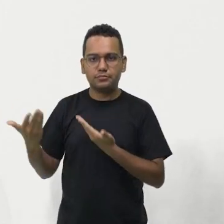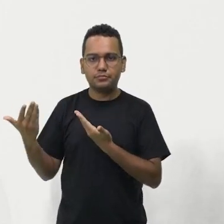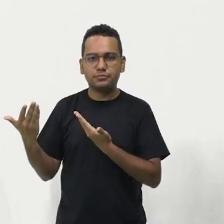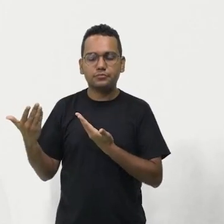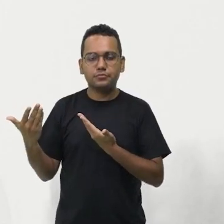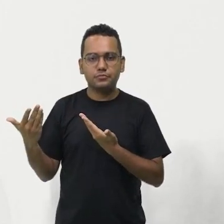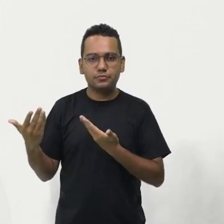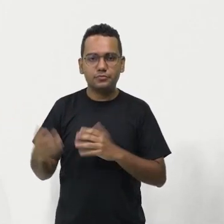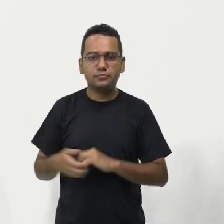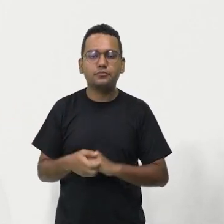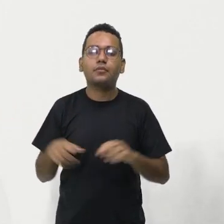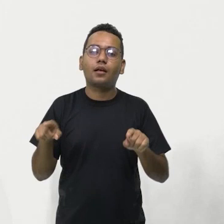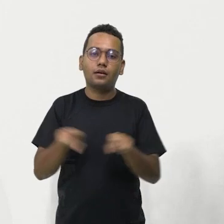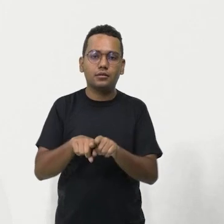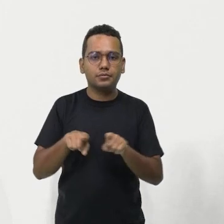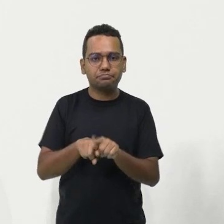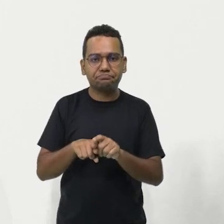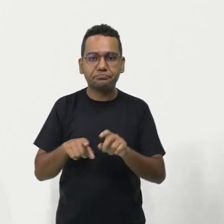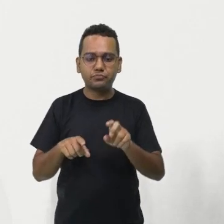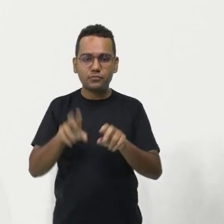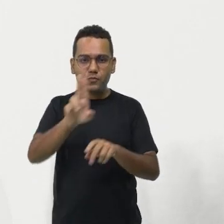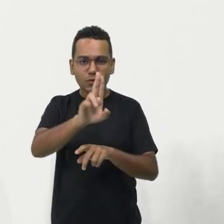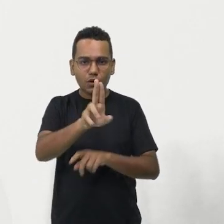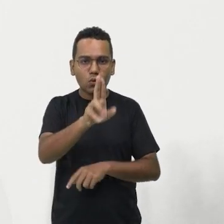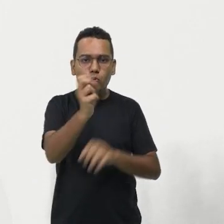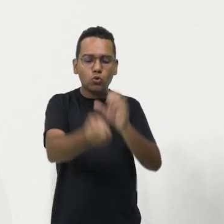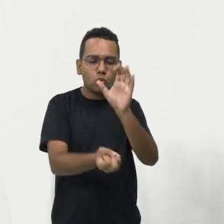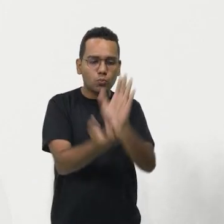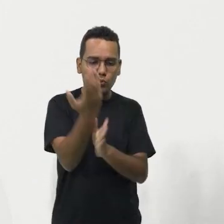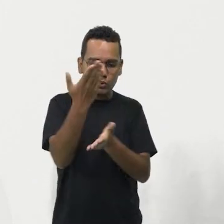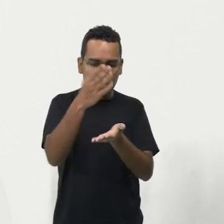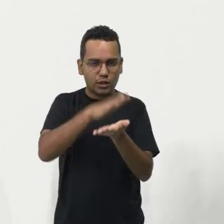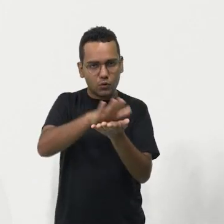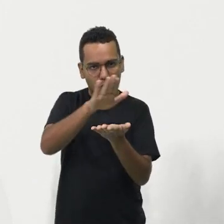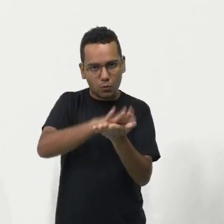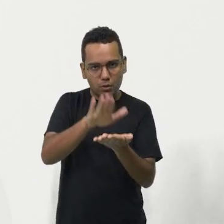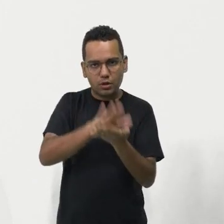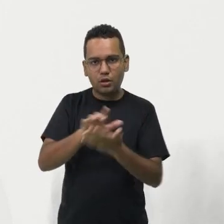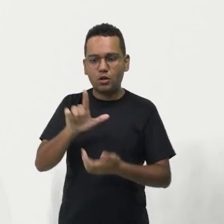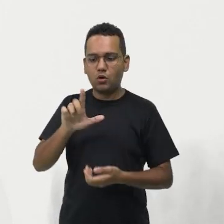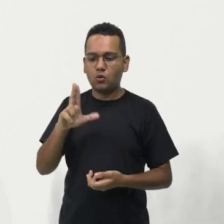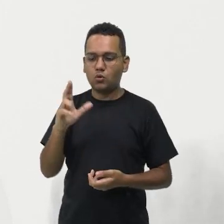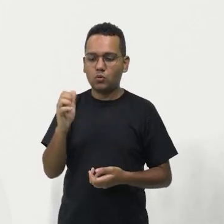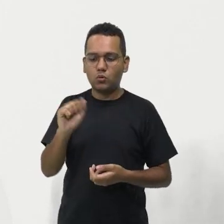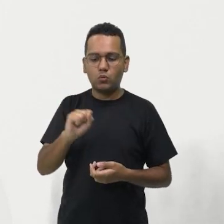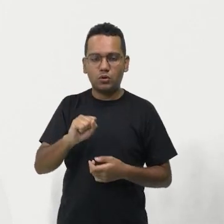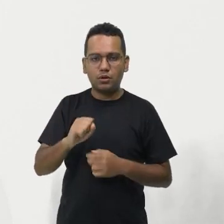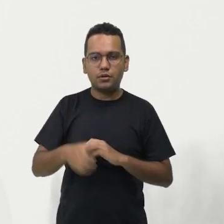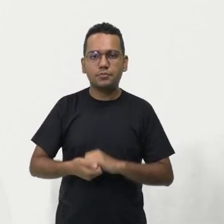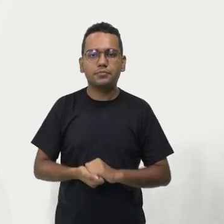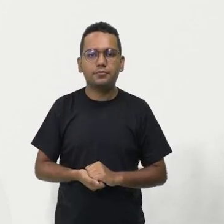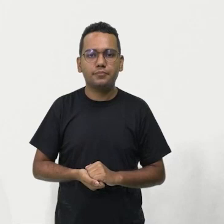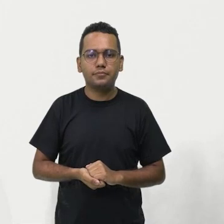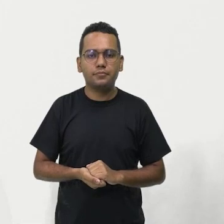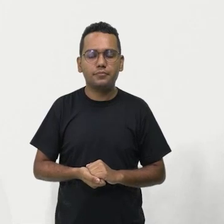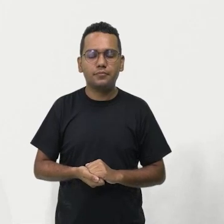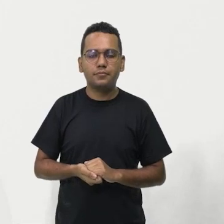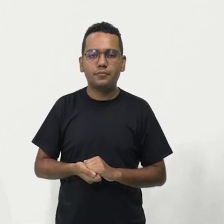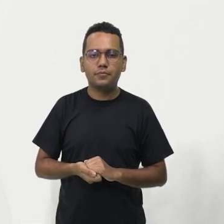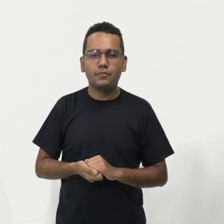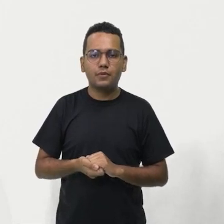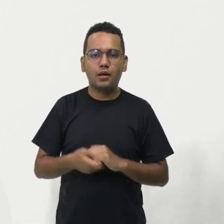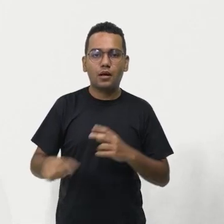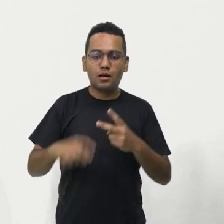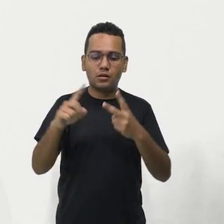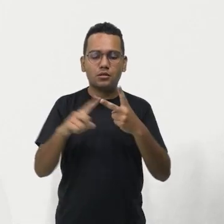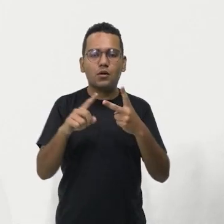nessa referência eu tenho a indicação do nome da pessoa que escreveu, certo? Lucas Miranda, e observe que a referência traz